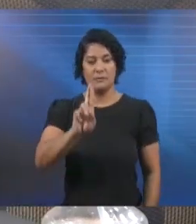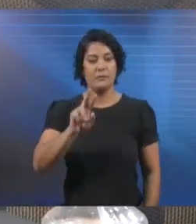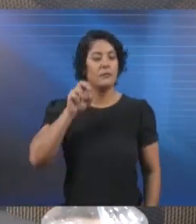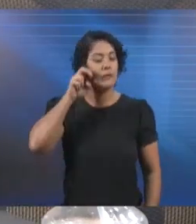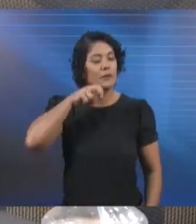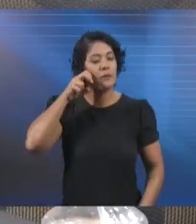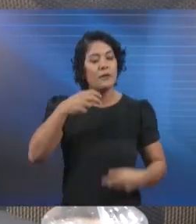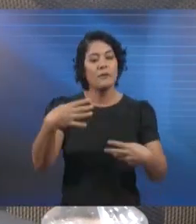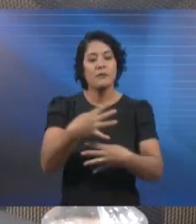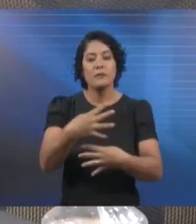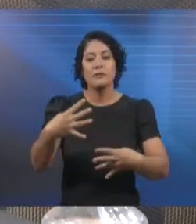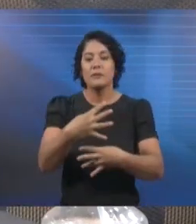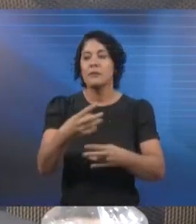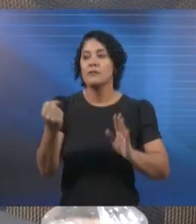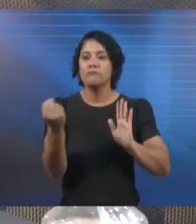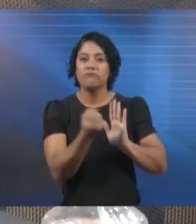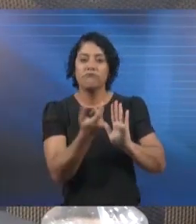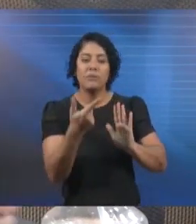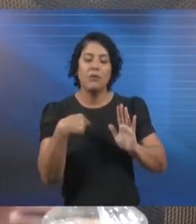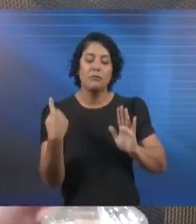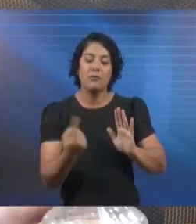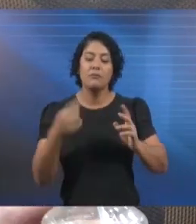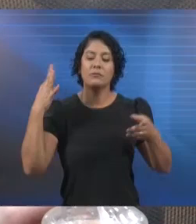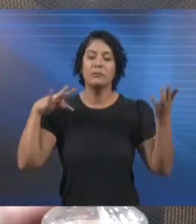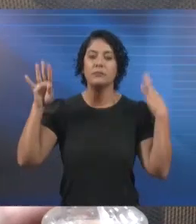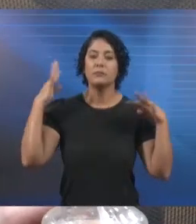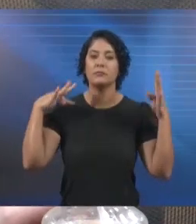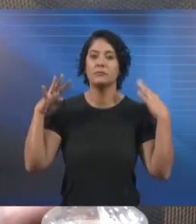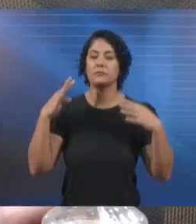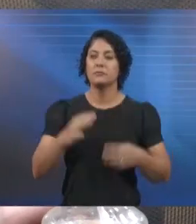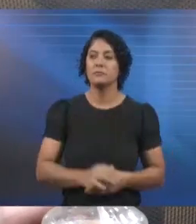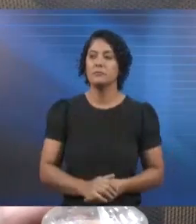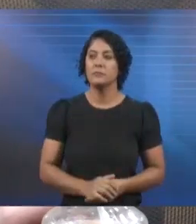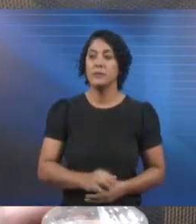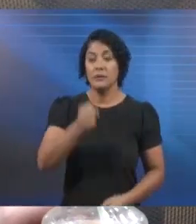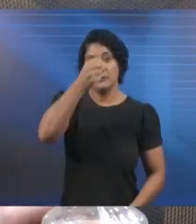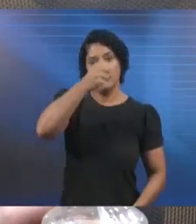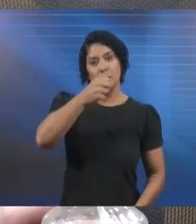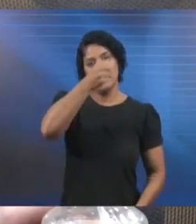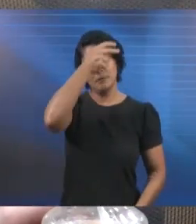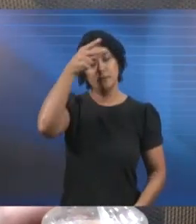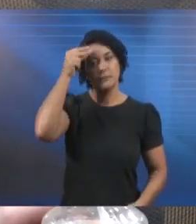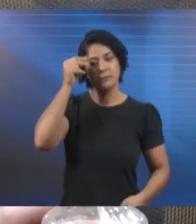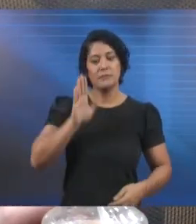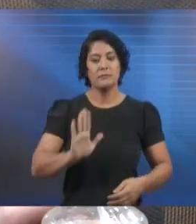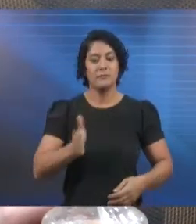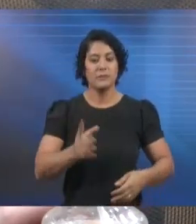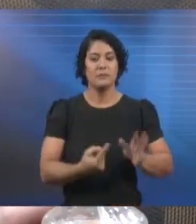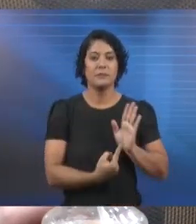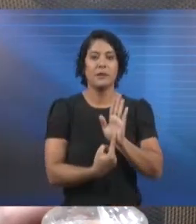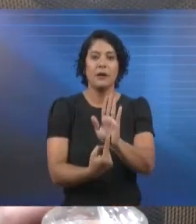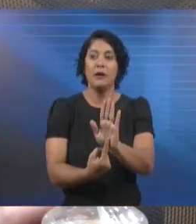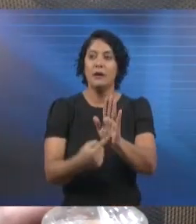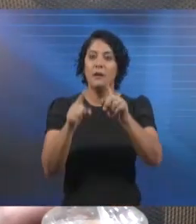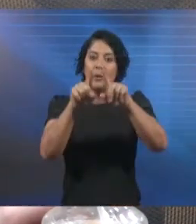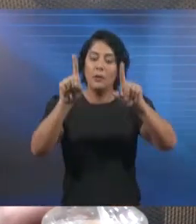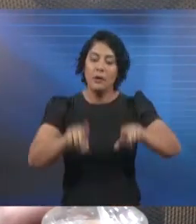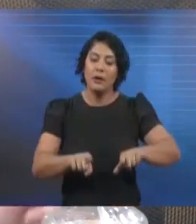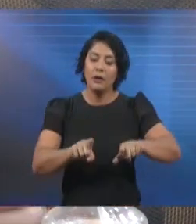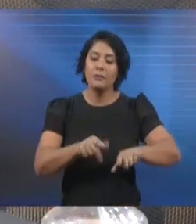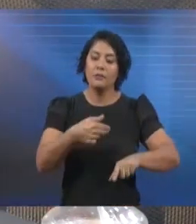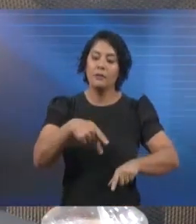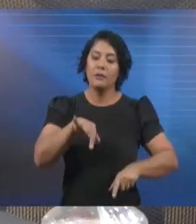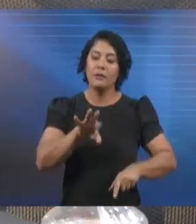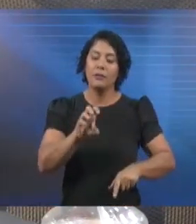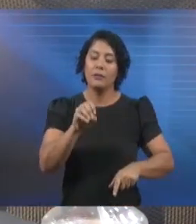Natal simbolicamente no tocante ao nosso turismo e a prefeitura já apresentou o projeto da engorda